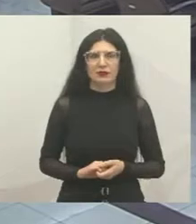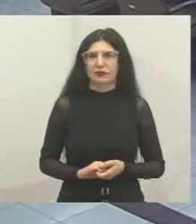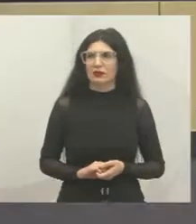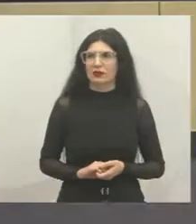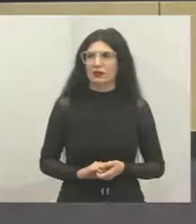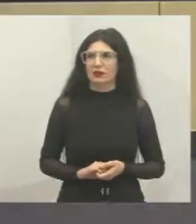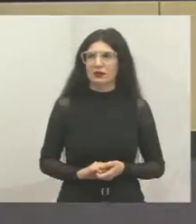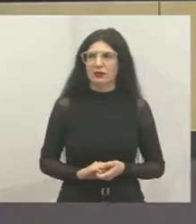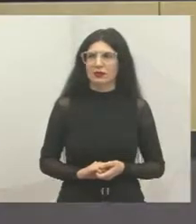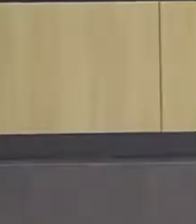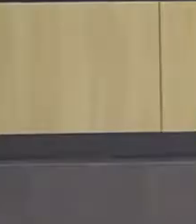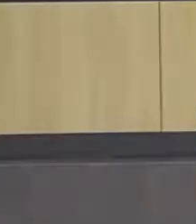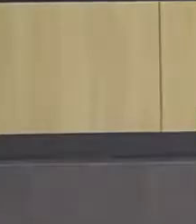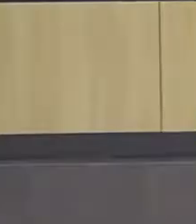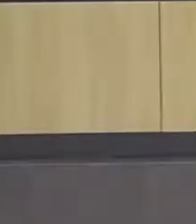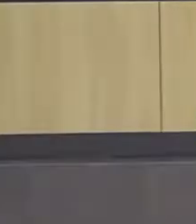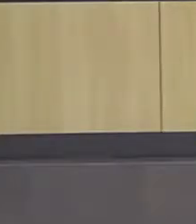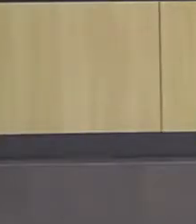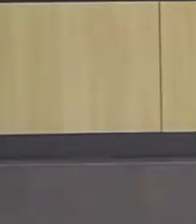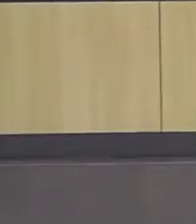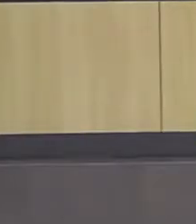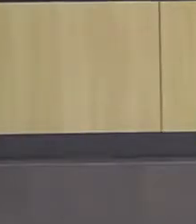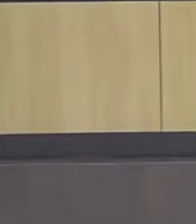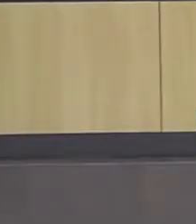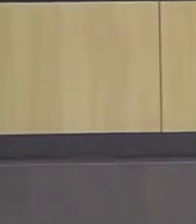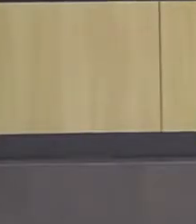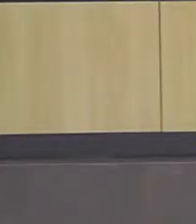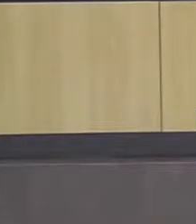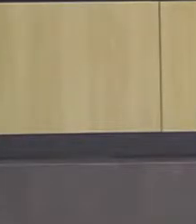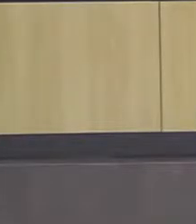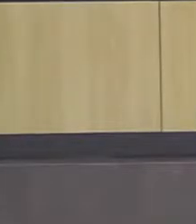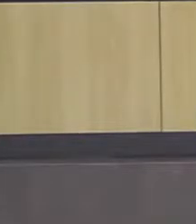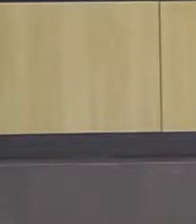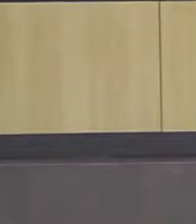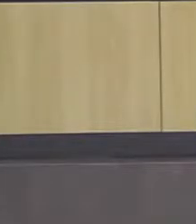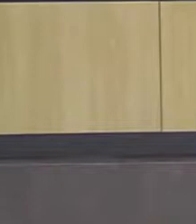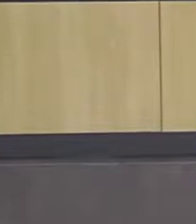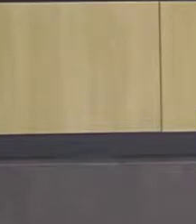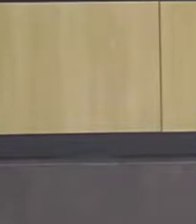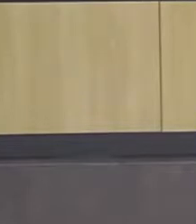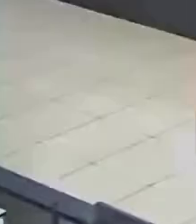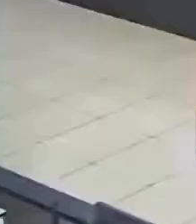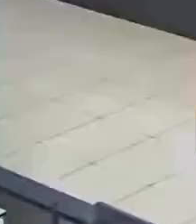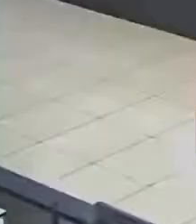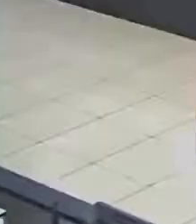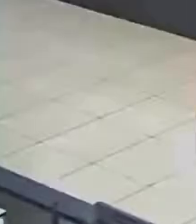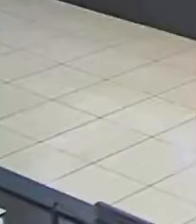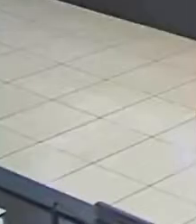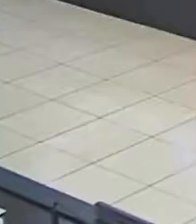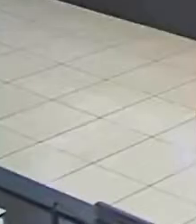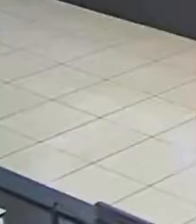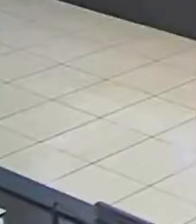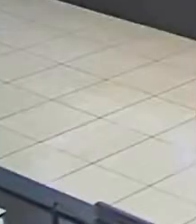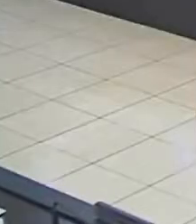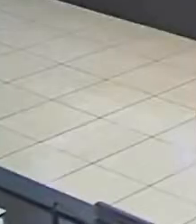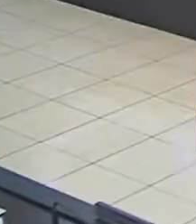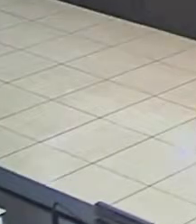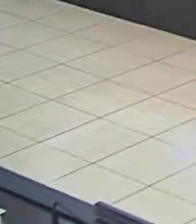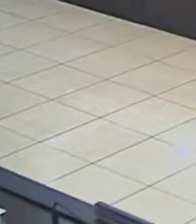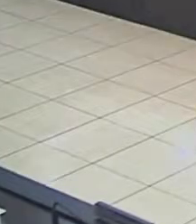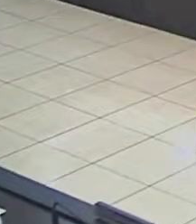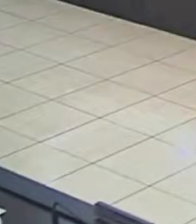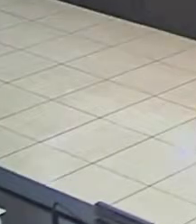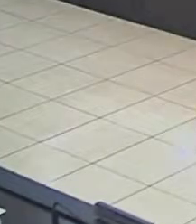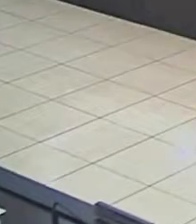Senhores membros da mesa, vereadores, servidores, público presente, senhores telespectadores da TV